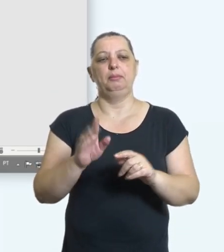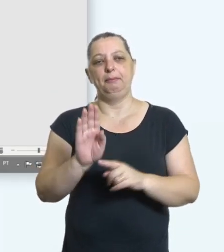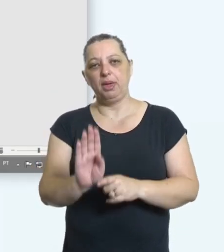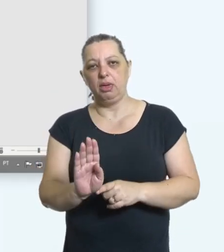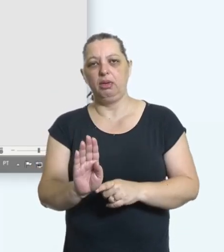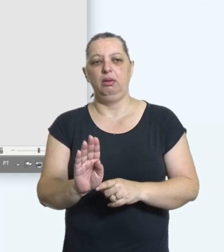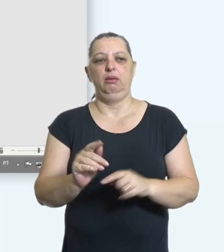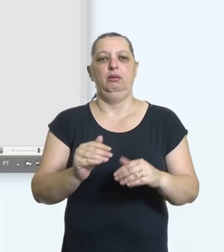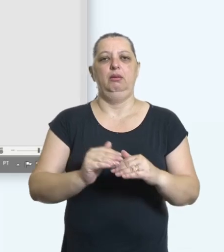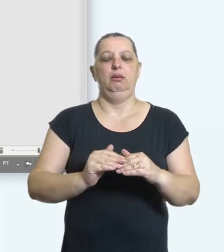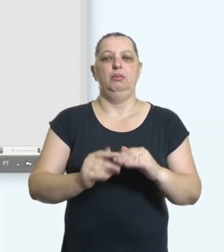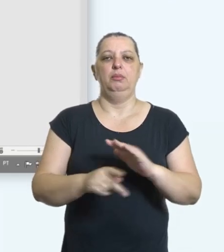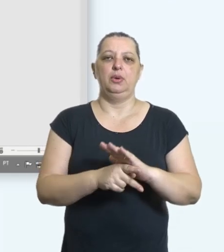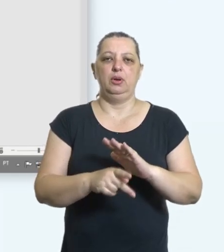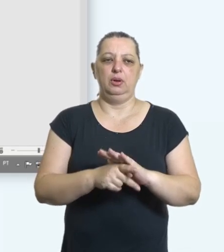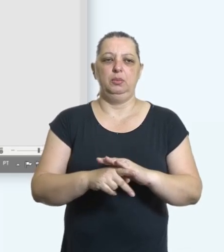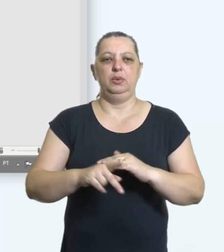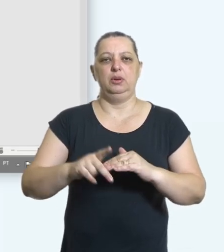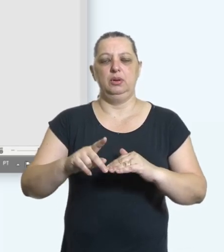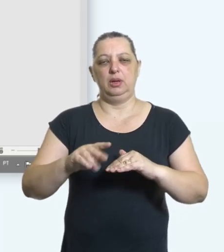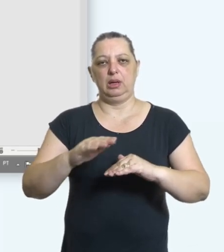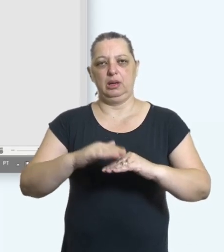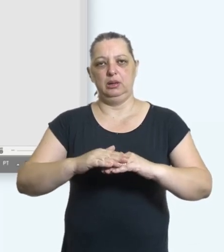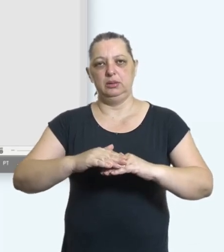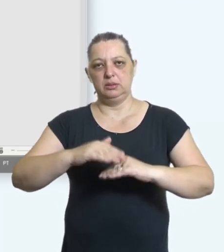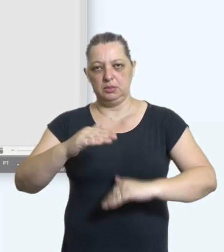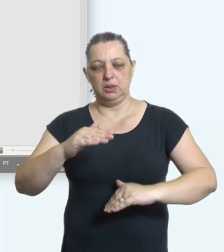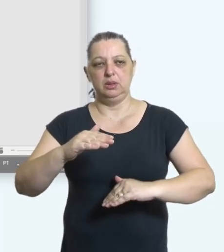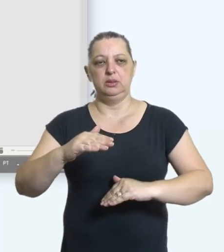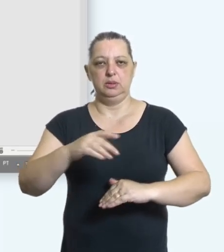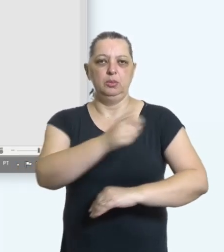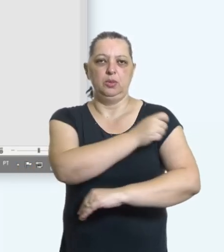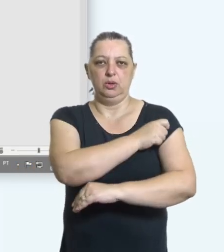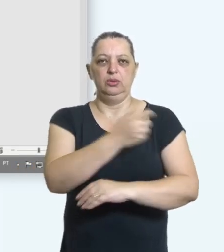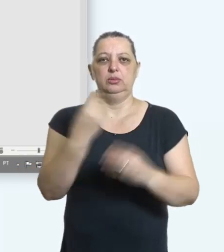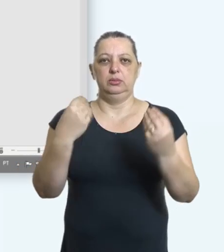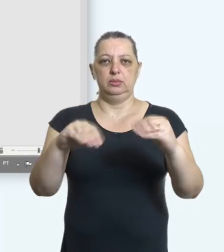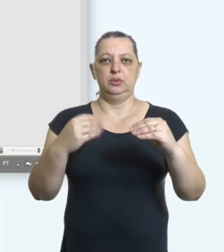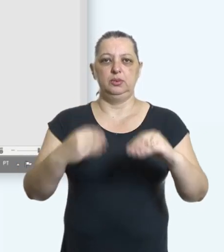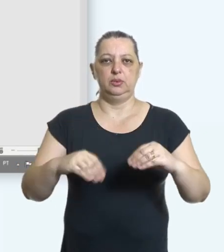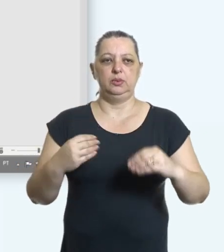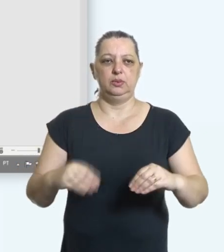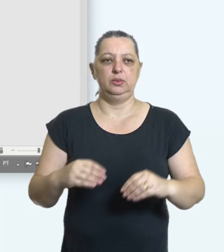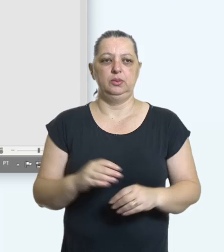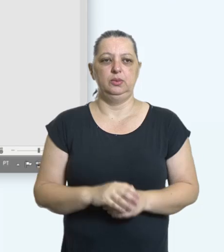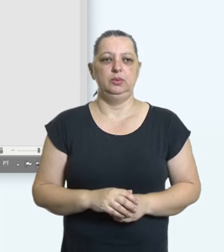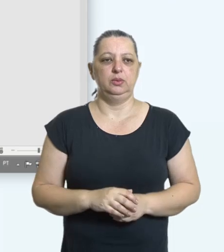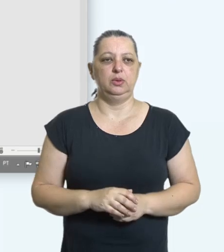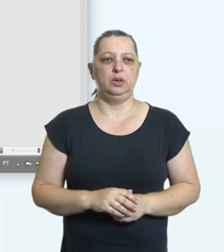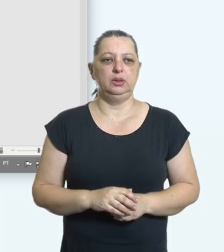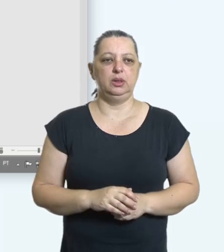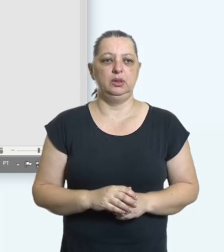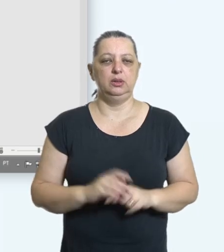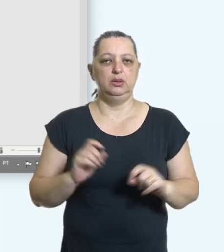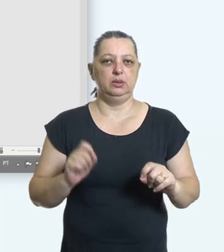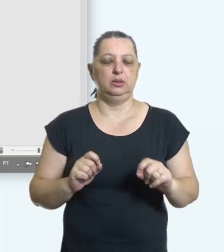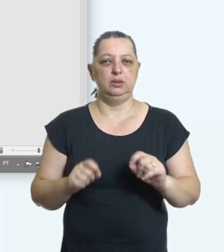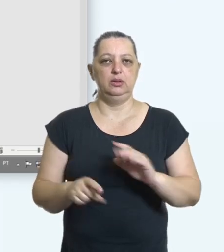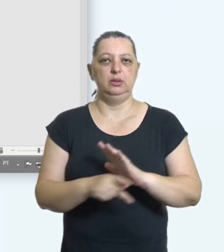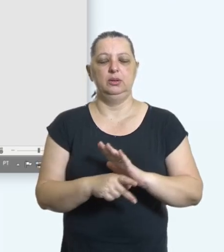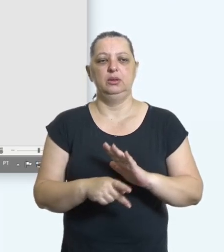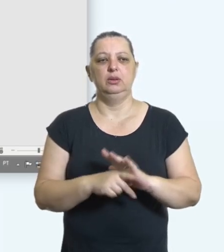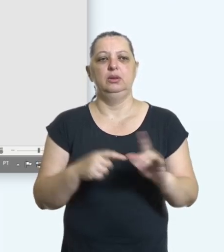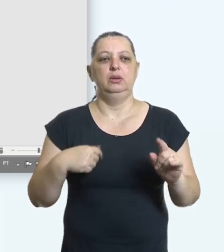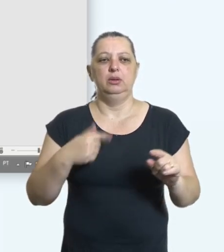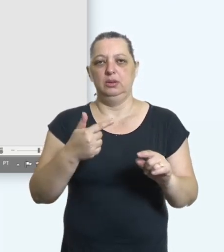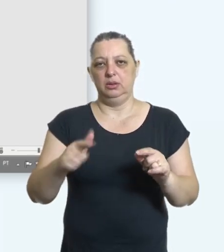um espaço para o aluno completar que você vai deixar também. E assim por diante, tá? Você vai, aqui nós localizamos